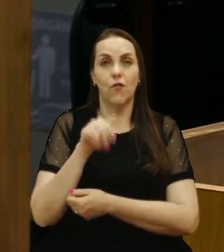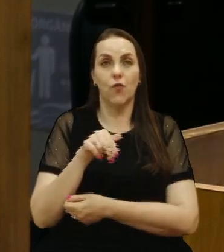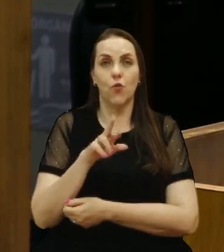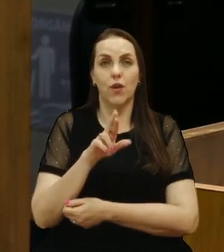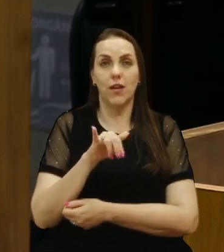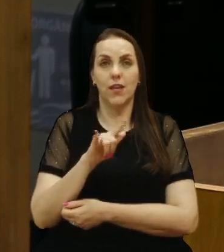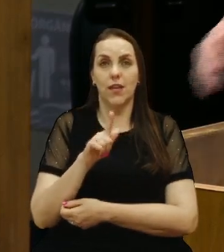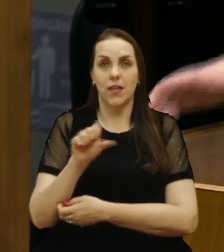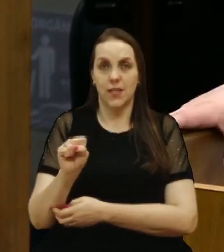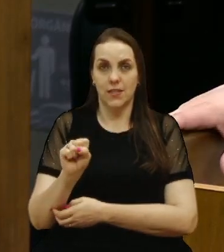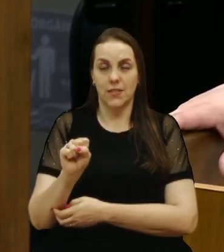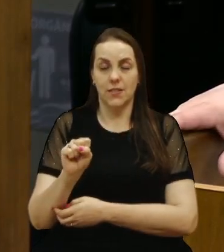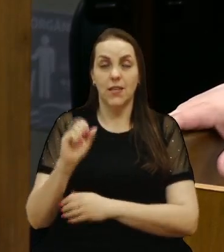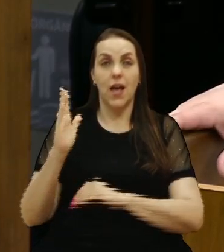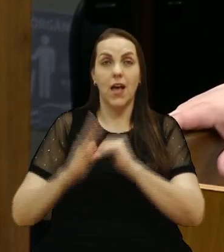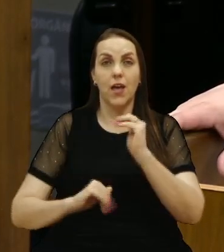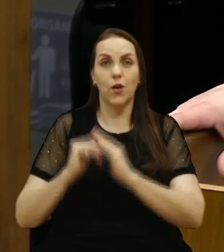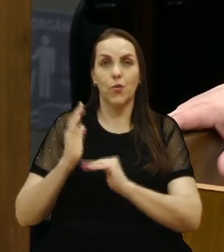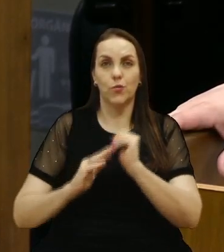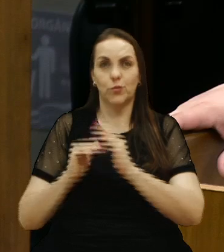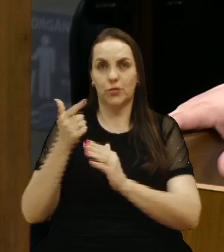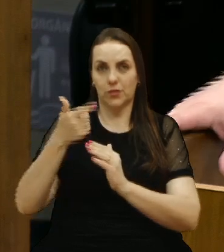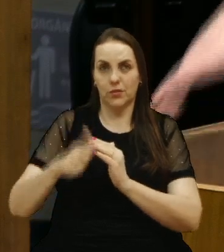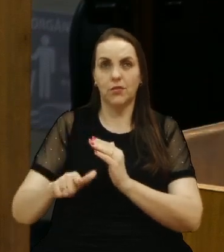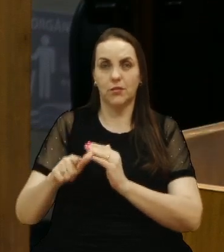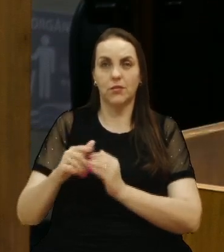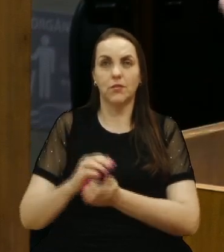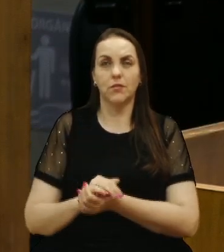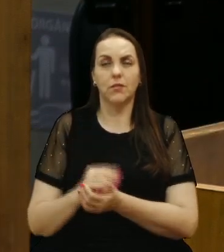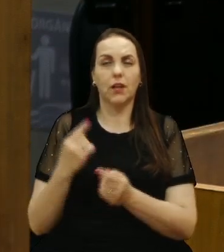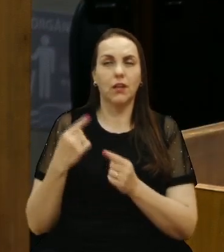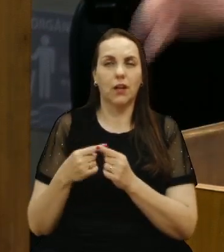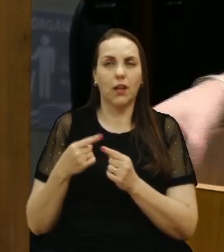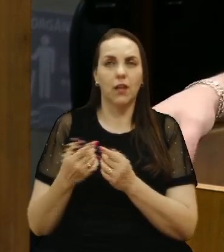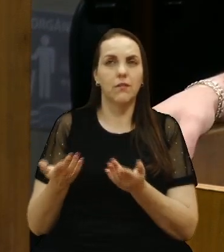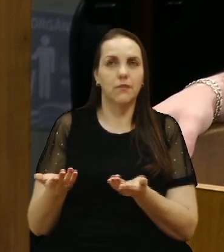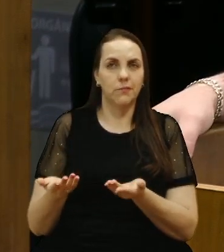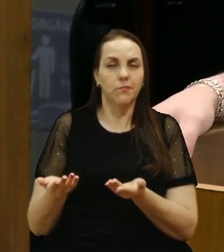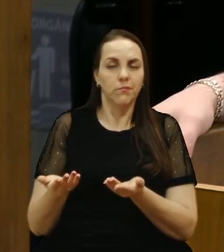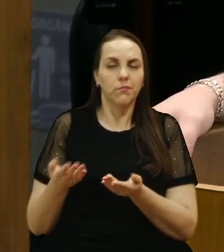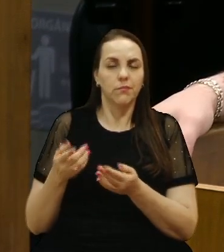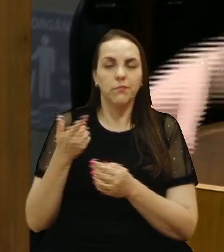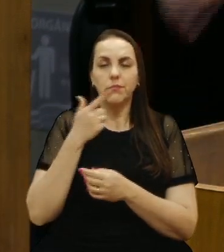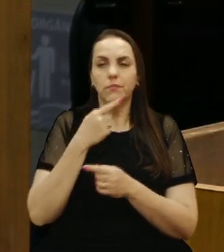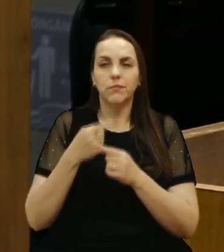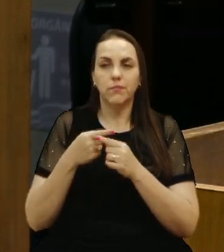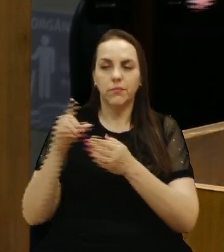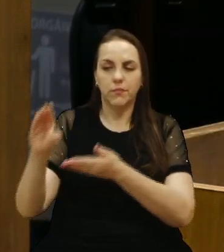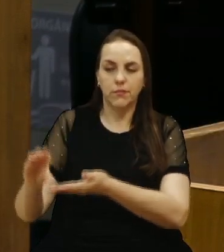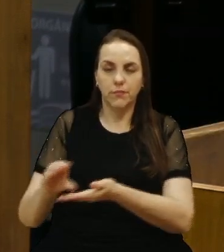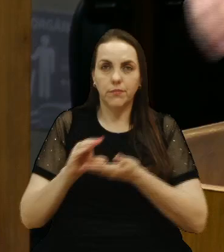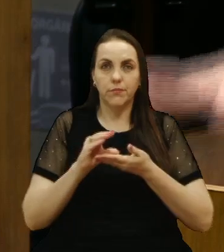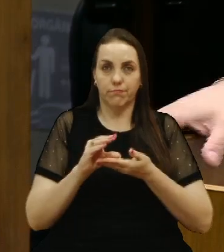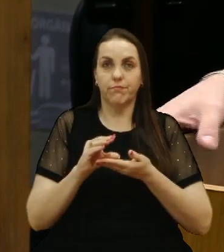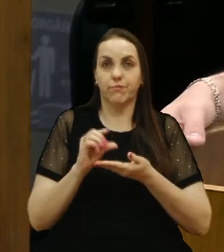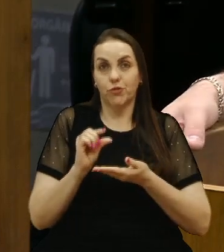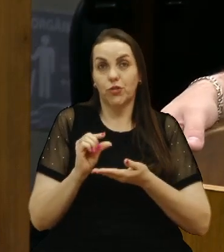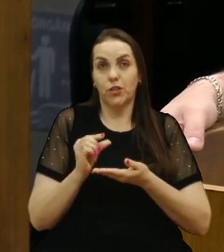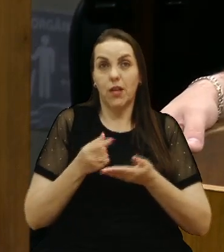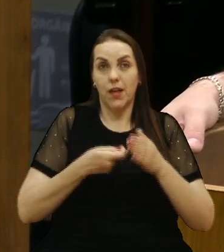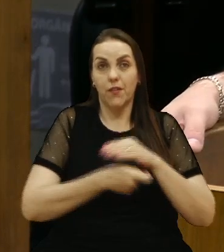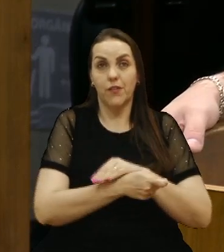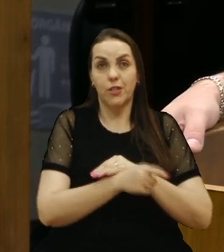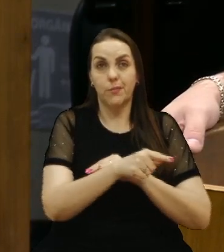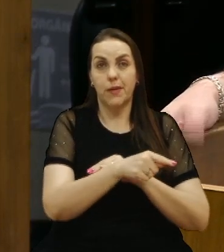que é o Fundo de Reconstrução. Então, por que a gente não consegue pegar uma parte desse dinheiro justamente para investir